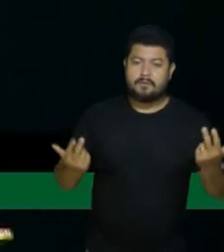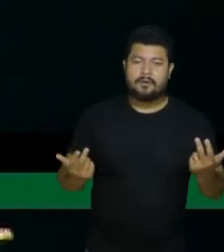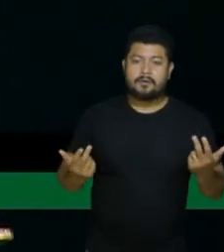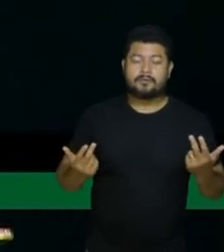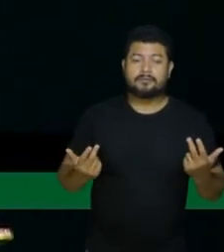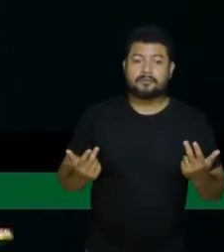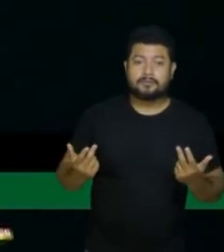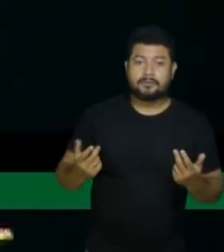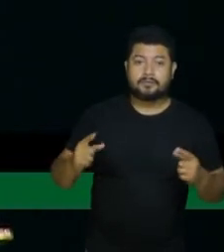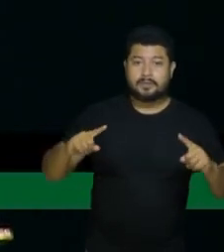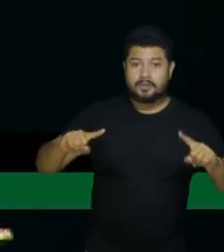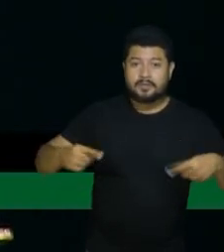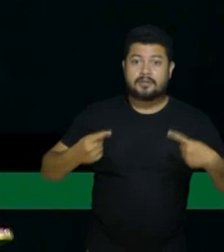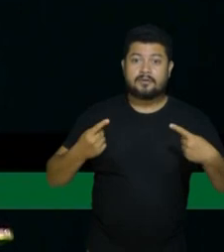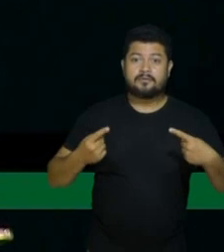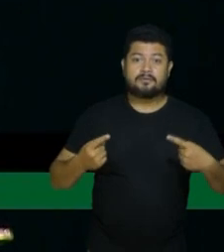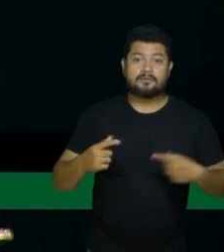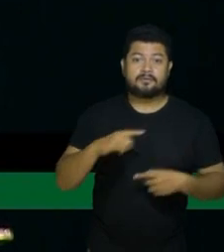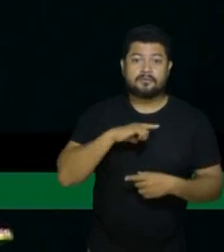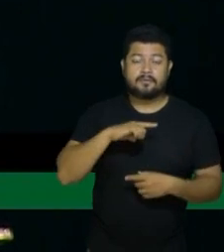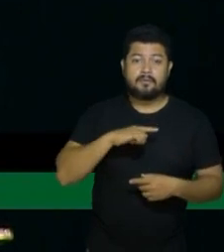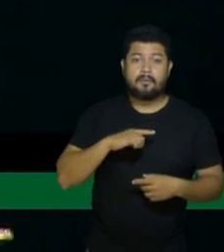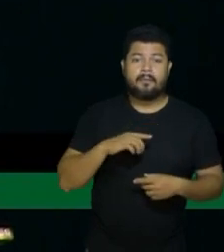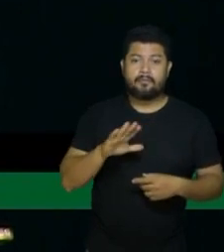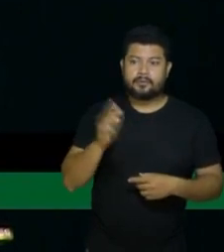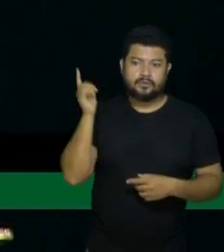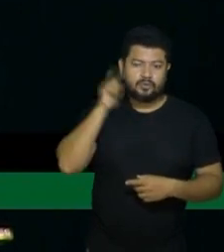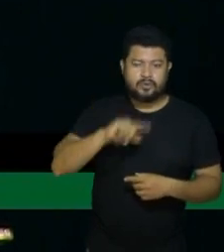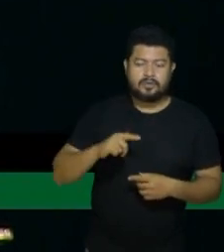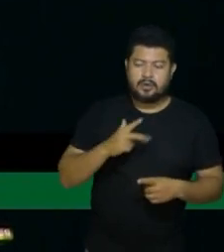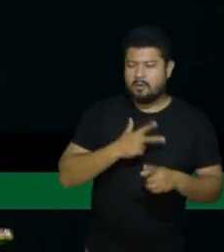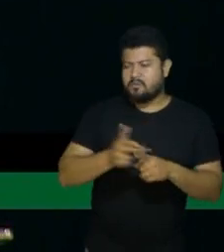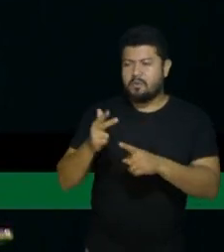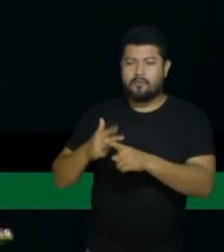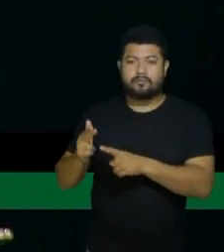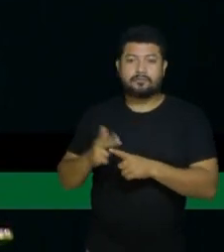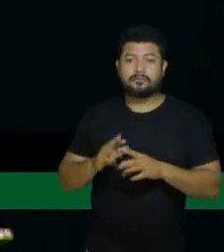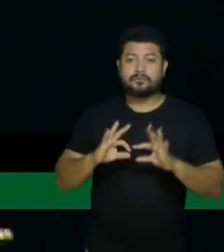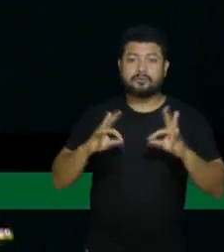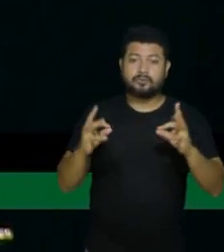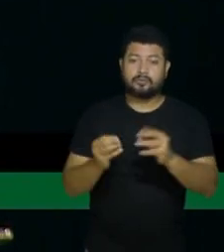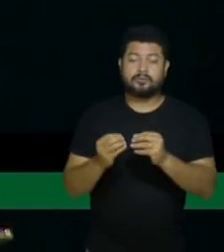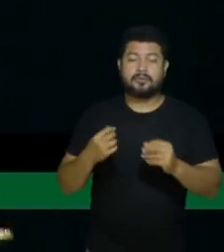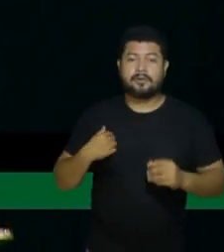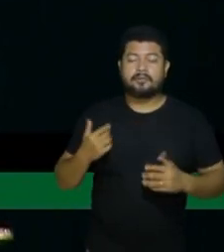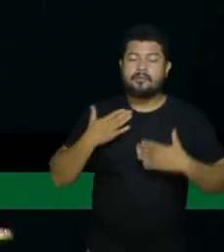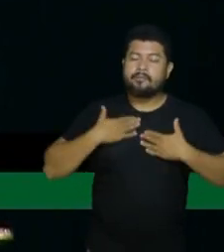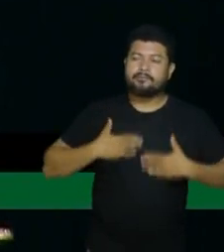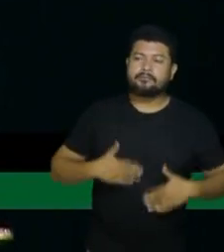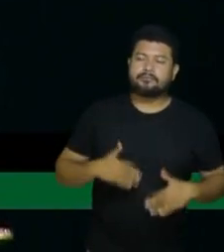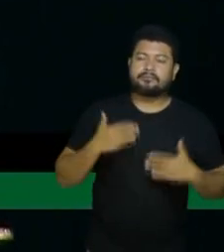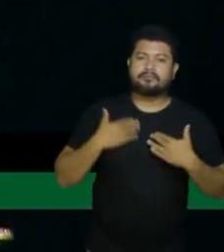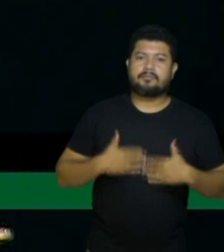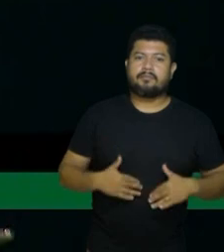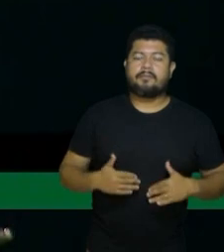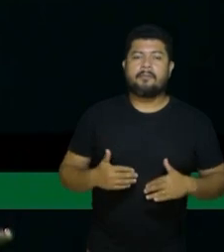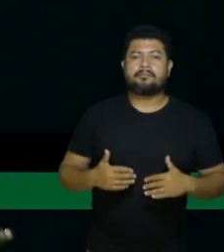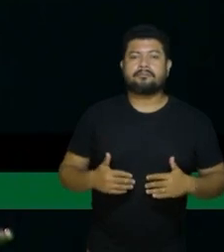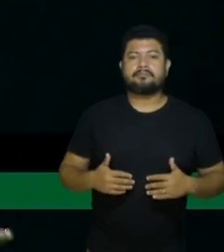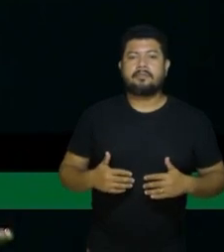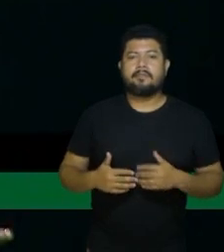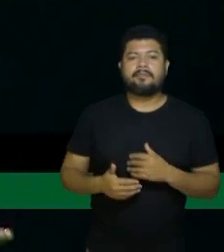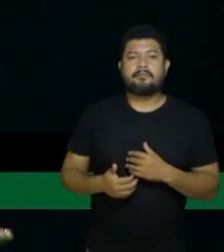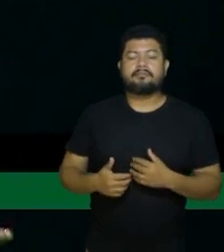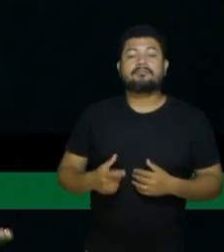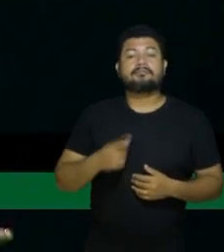inúmeros interesses mas que foi vencida então eu tô muito tranquilo e queiram saber a